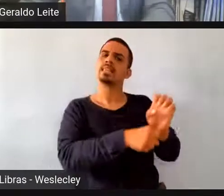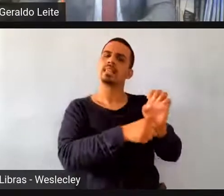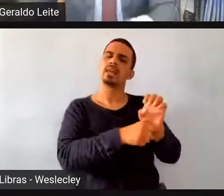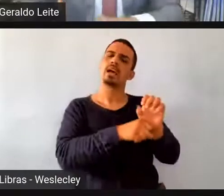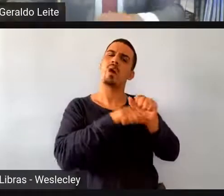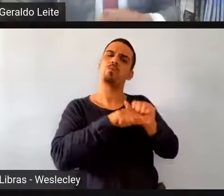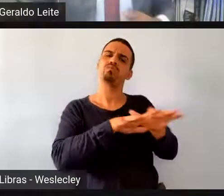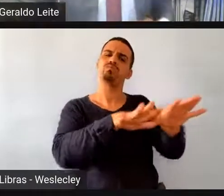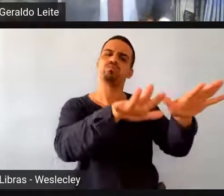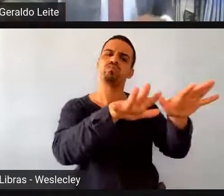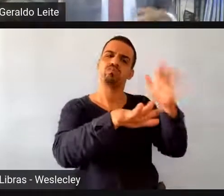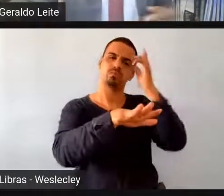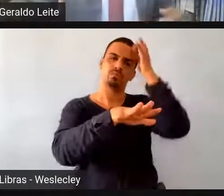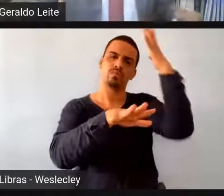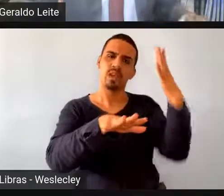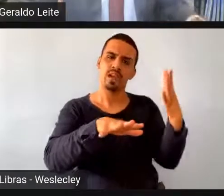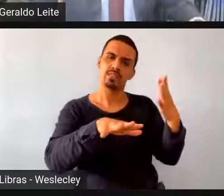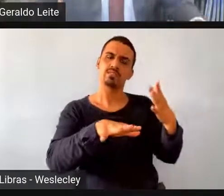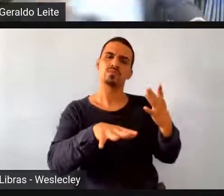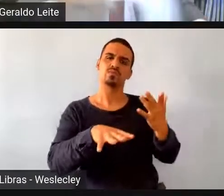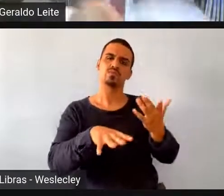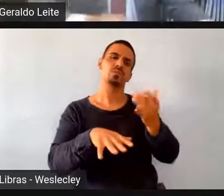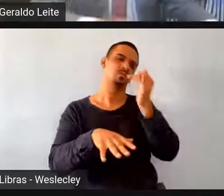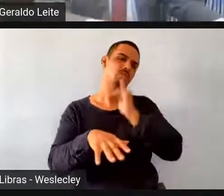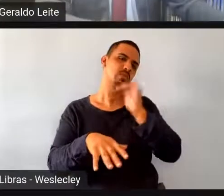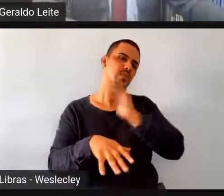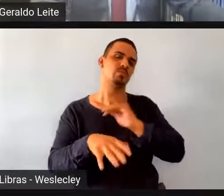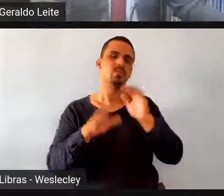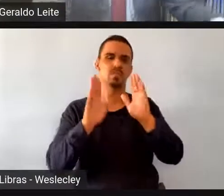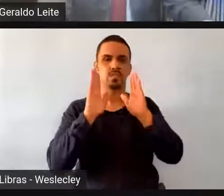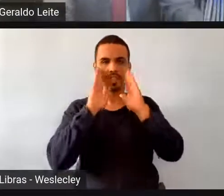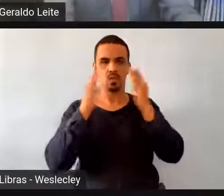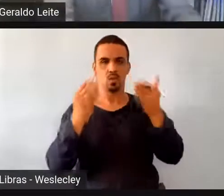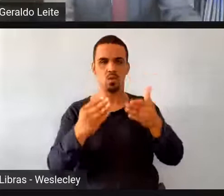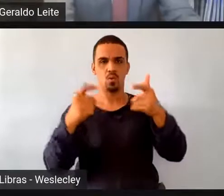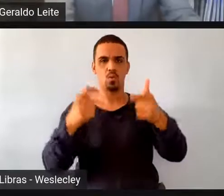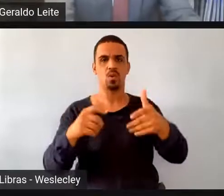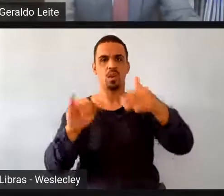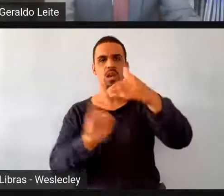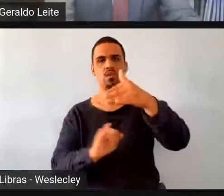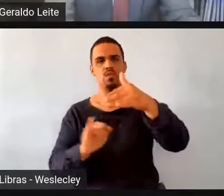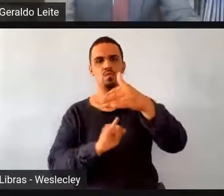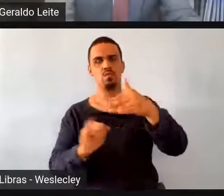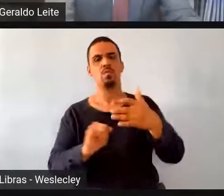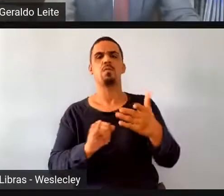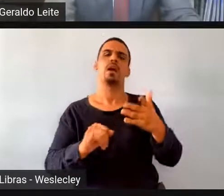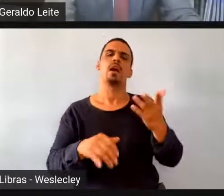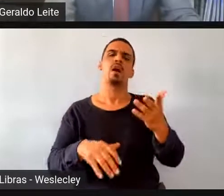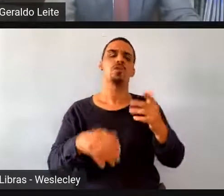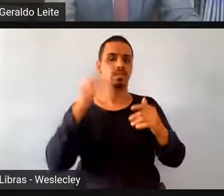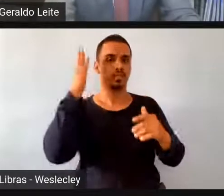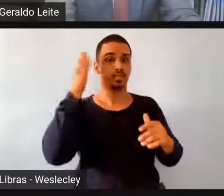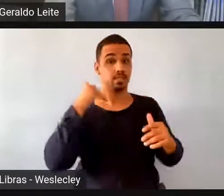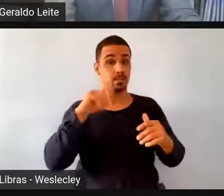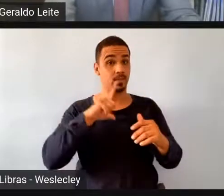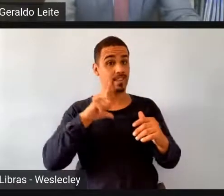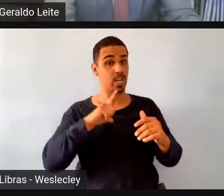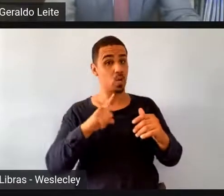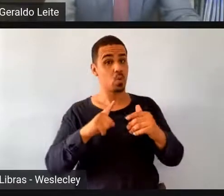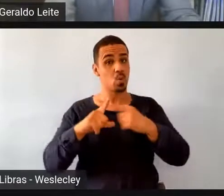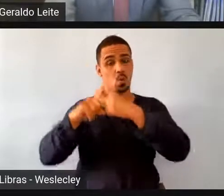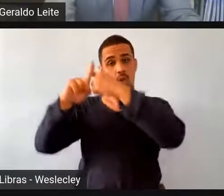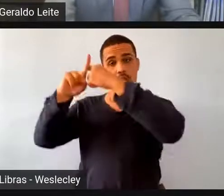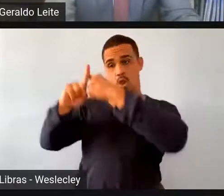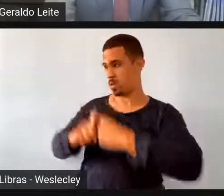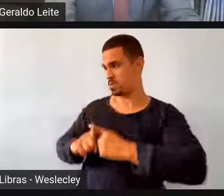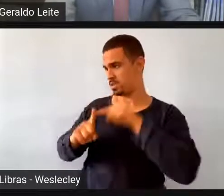É claro que você tem uma territorialização relativa, informal, cada um tem seu reduto, mas você está falando de uma competição num território, num